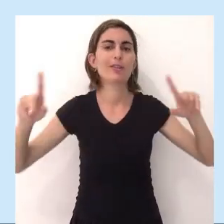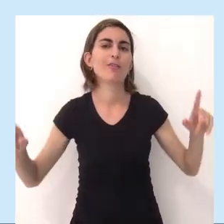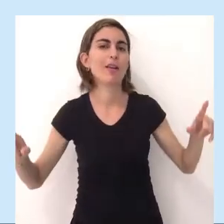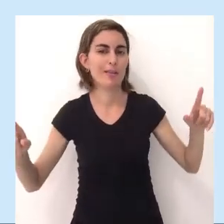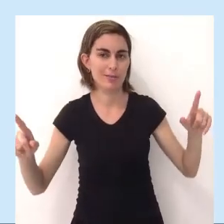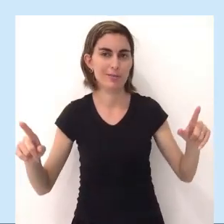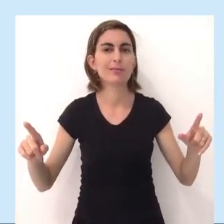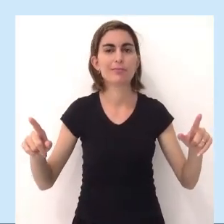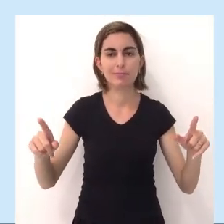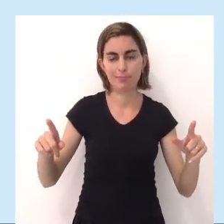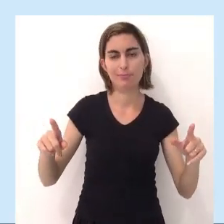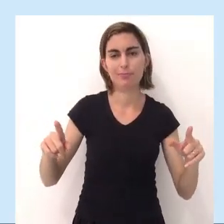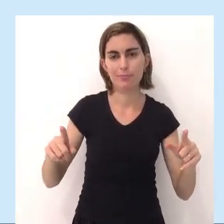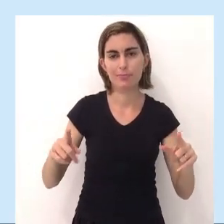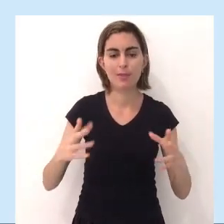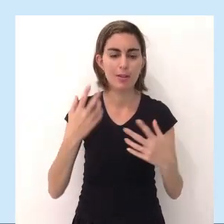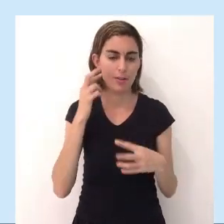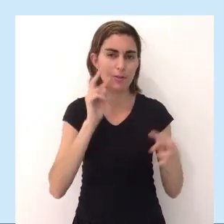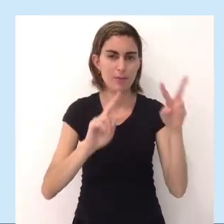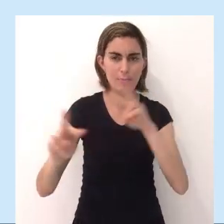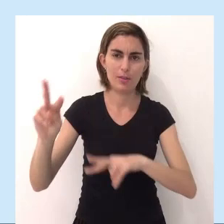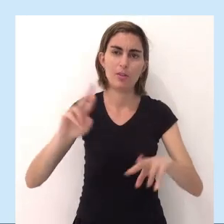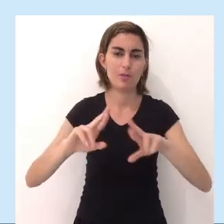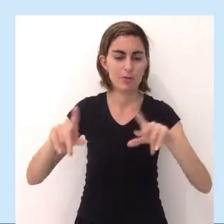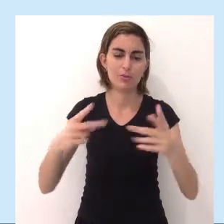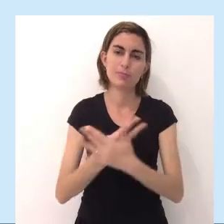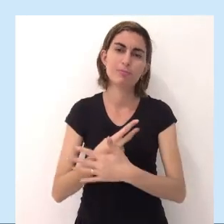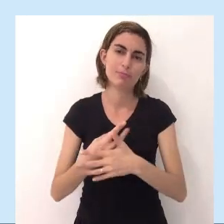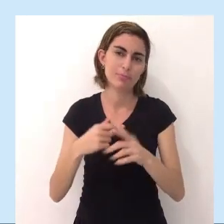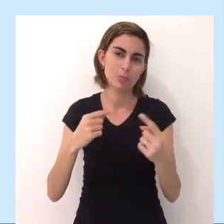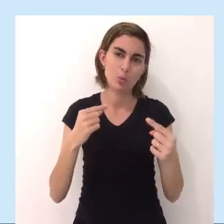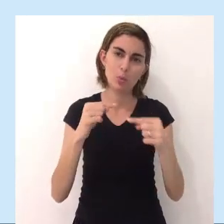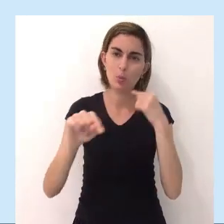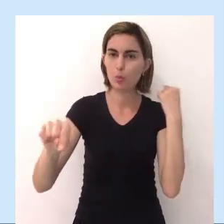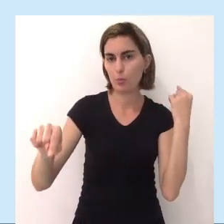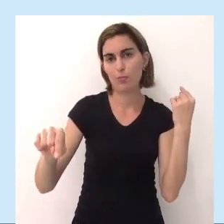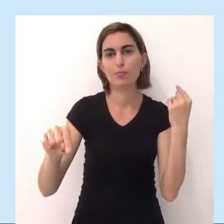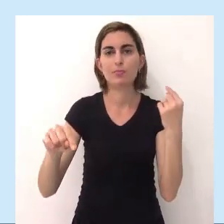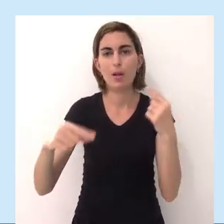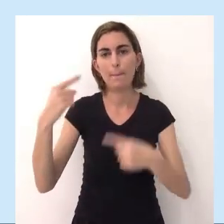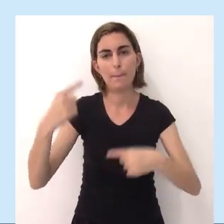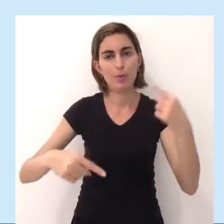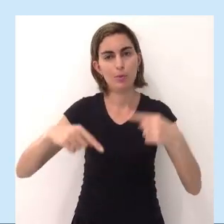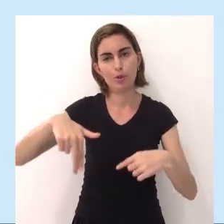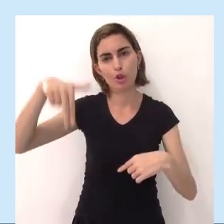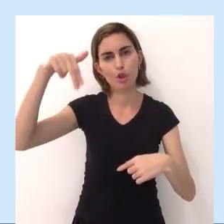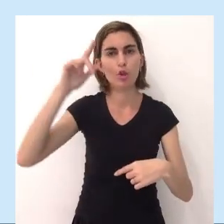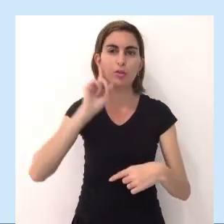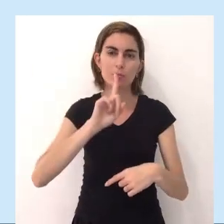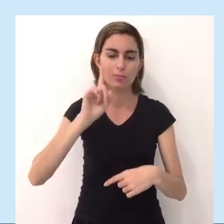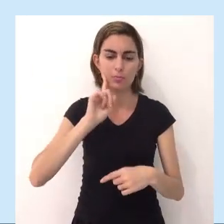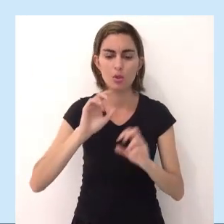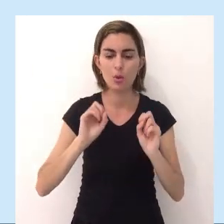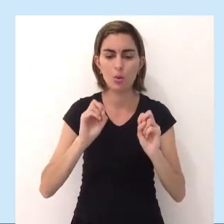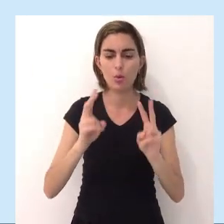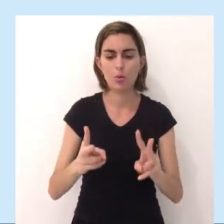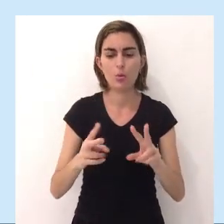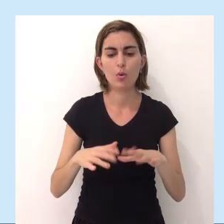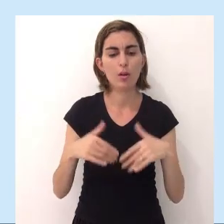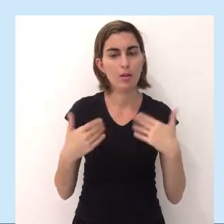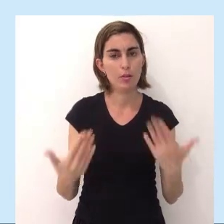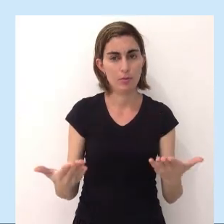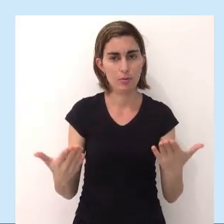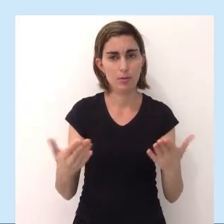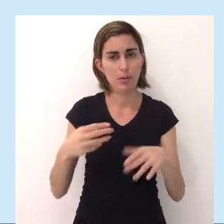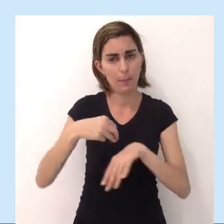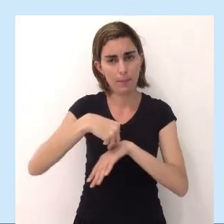né, a essa paz internacional. Então a gente vai ver algumas contradições também nas políticas norte-americanas. Ok, gente? A gente